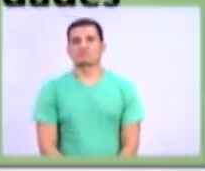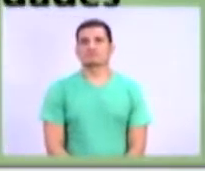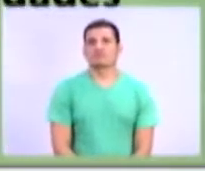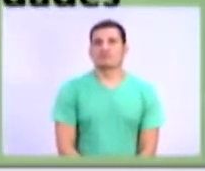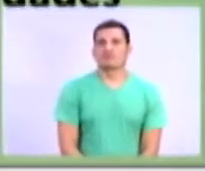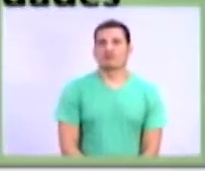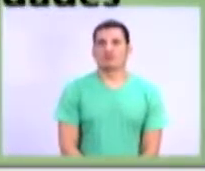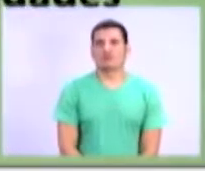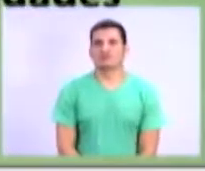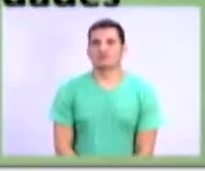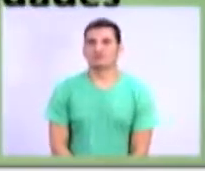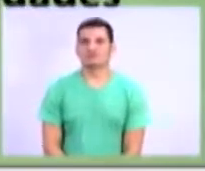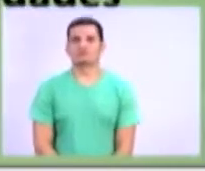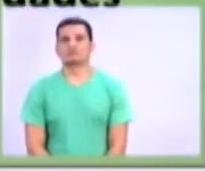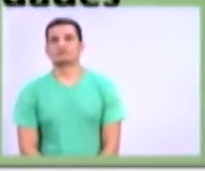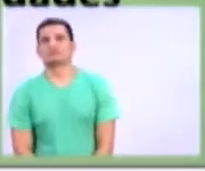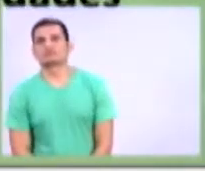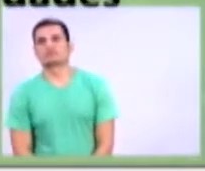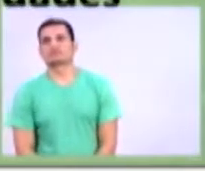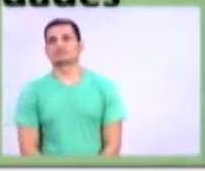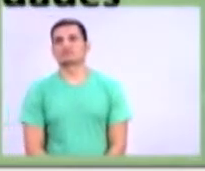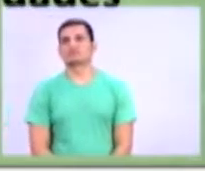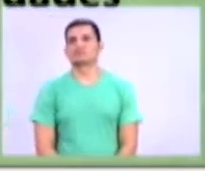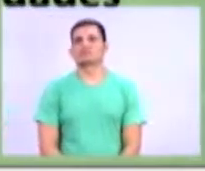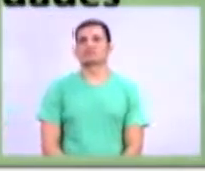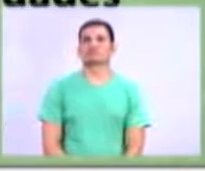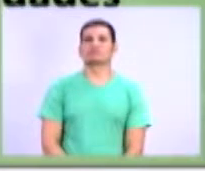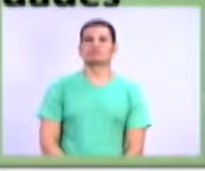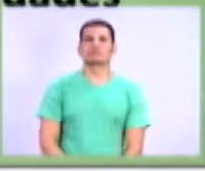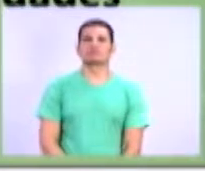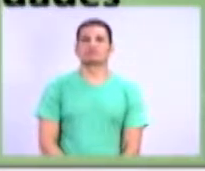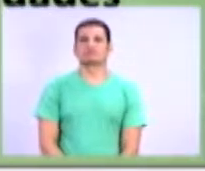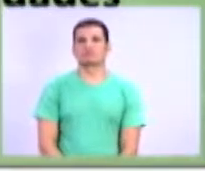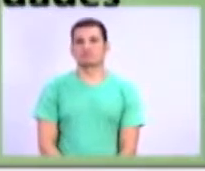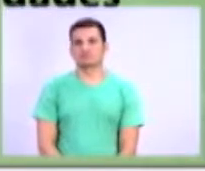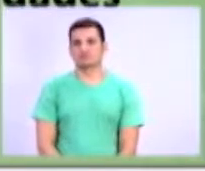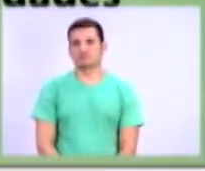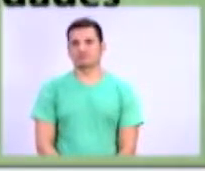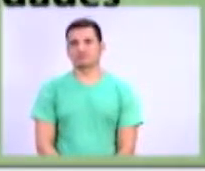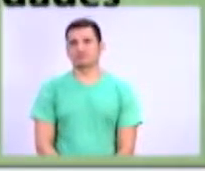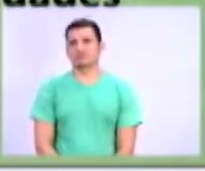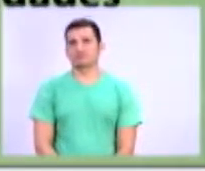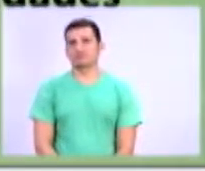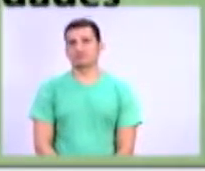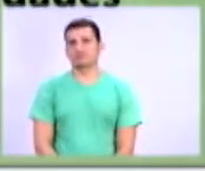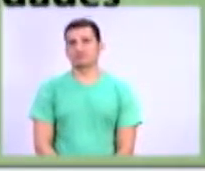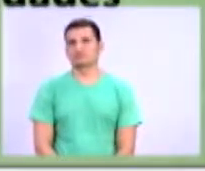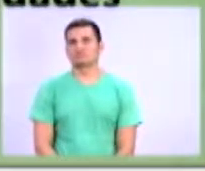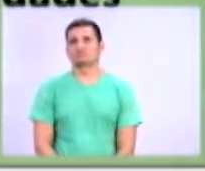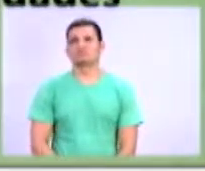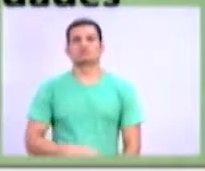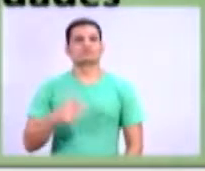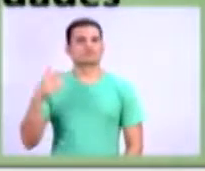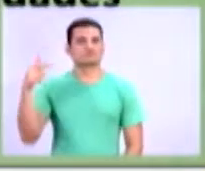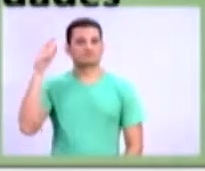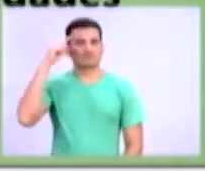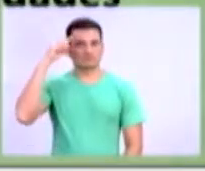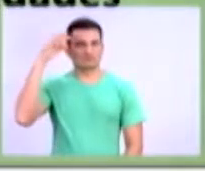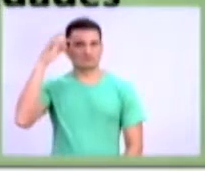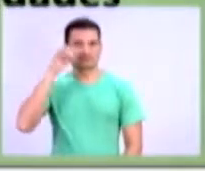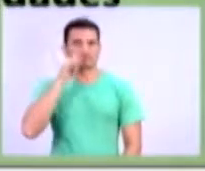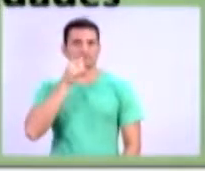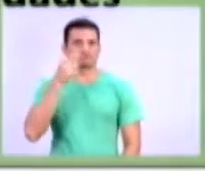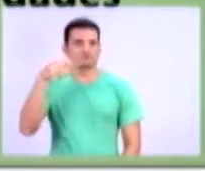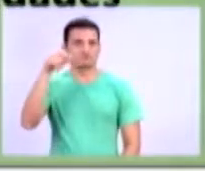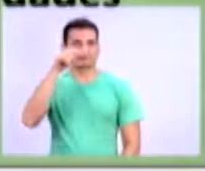Então, nós temos uma outra reflexão que, se vocês perceberem, as reflexões ou as éticas, elas vão